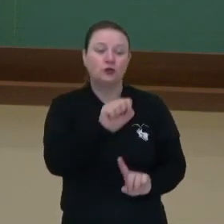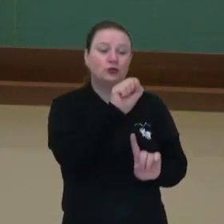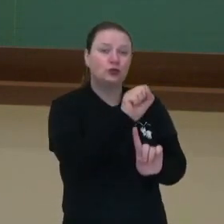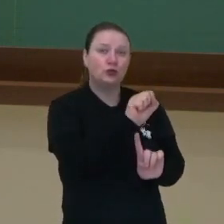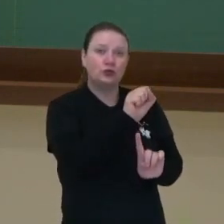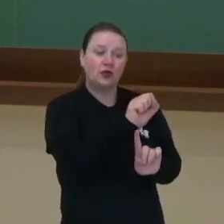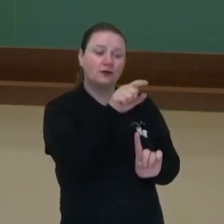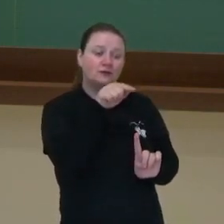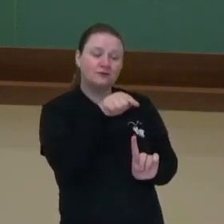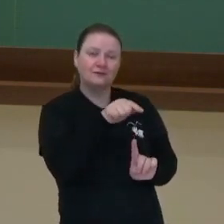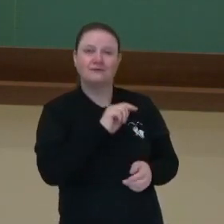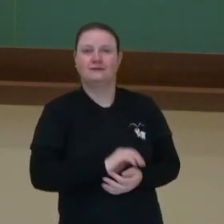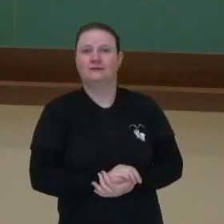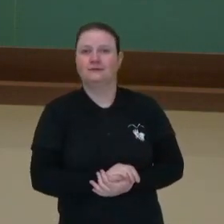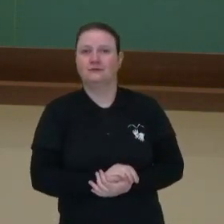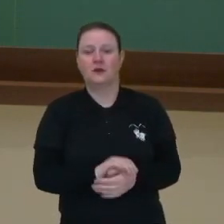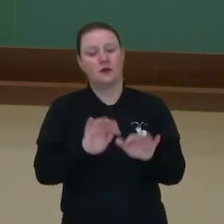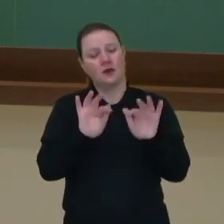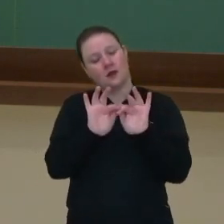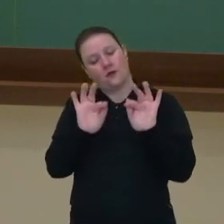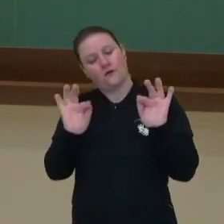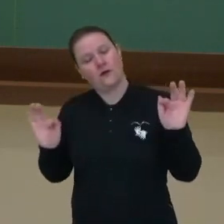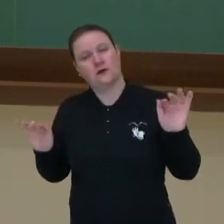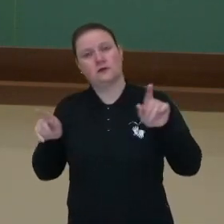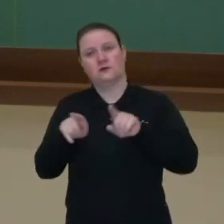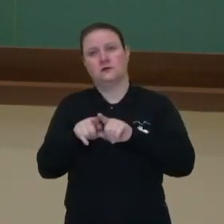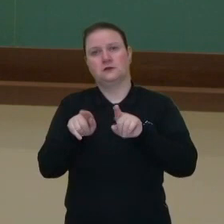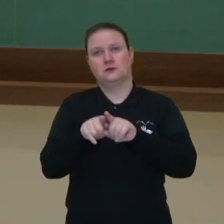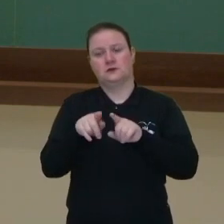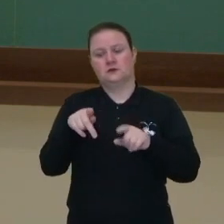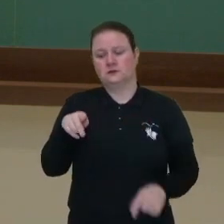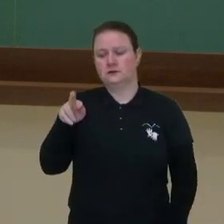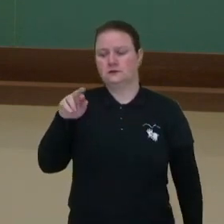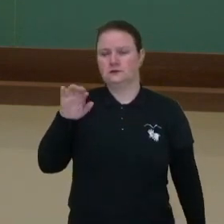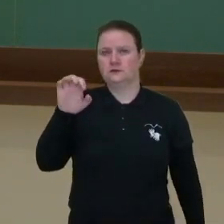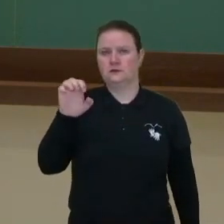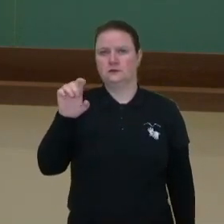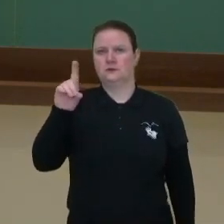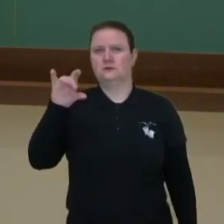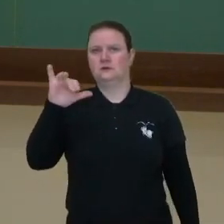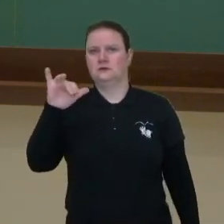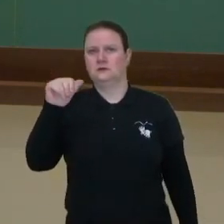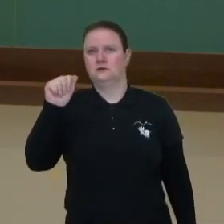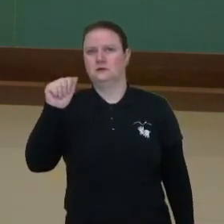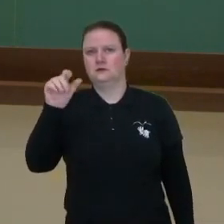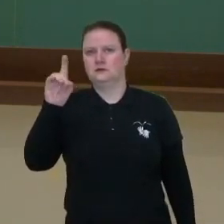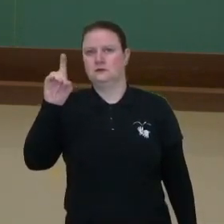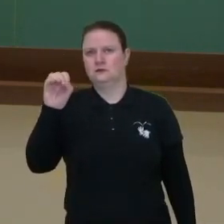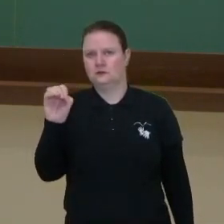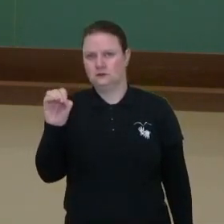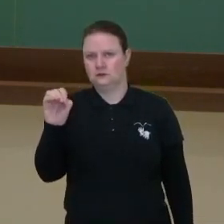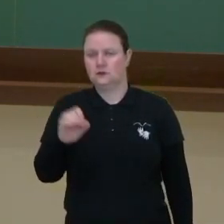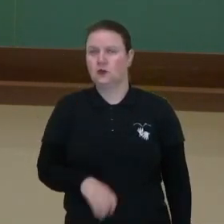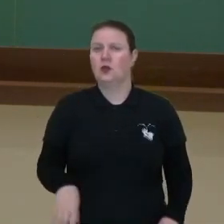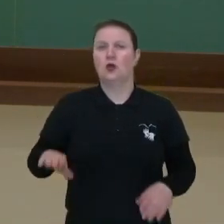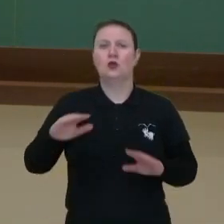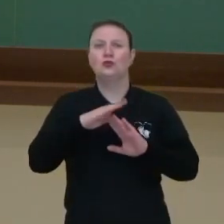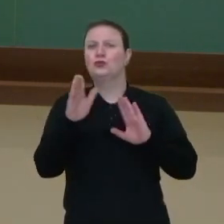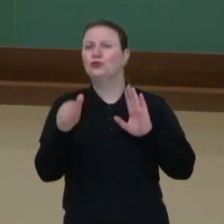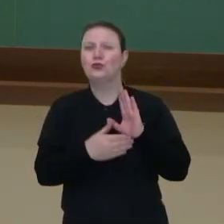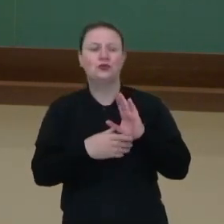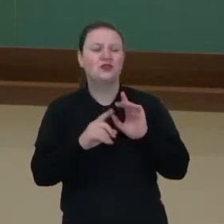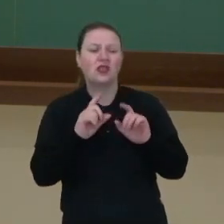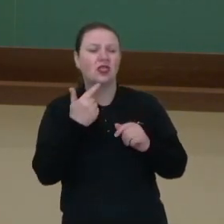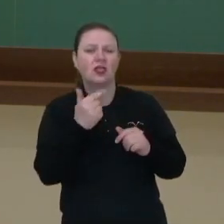resto da frase seria considerado o meu predicado, né? Então, eu sempre digo aos alunos, tudo que não for sujeito dentro